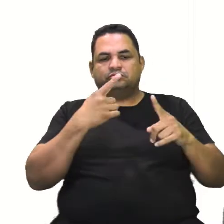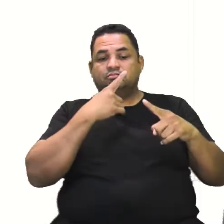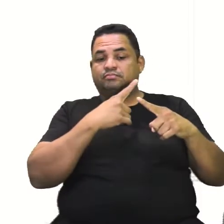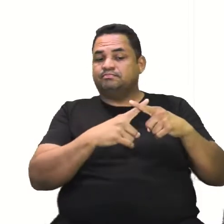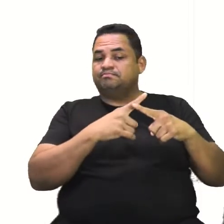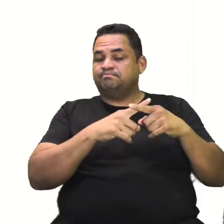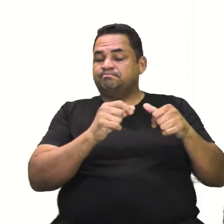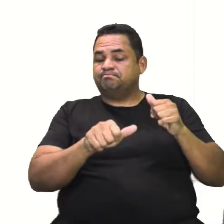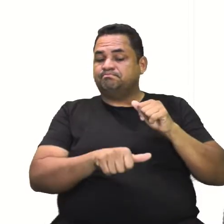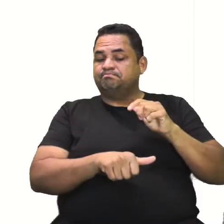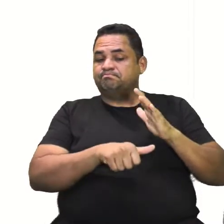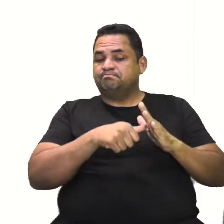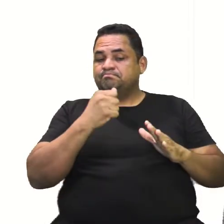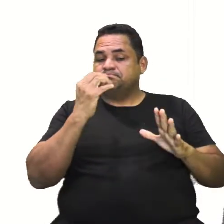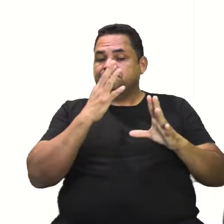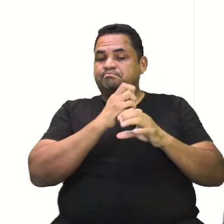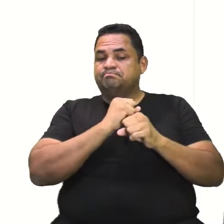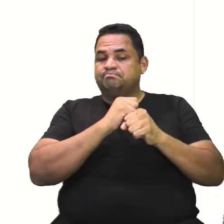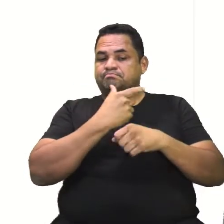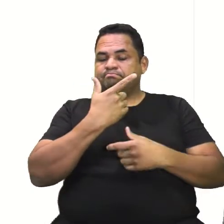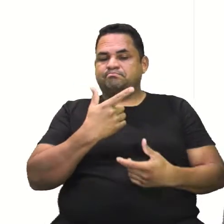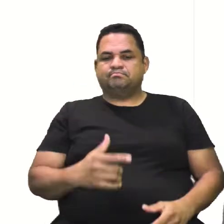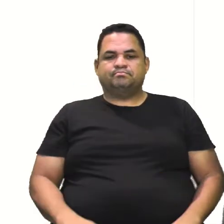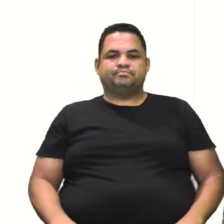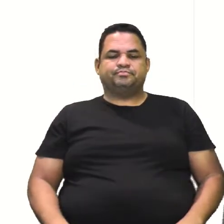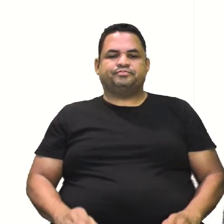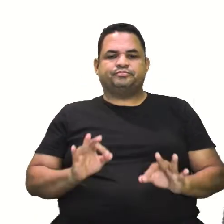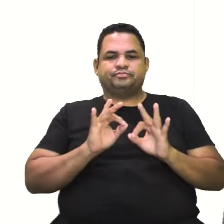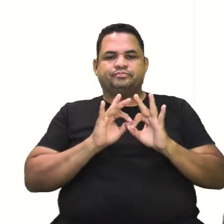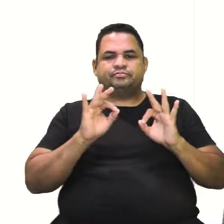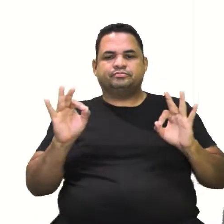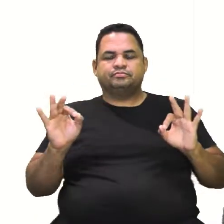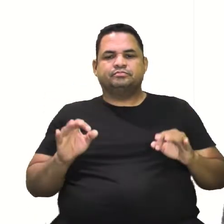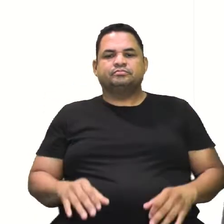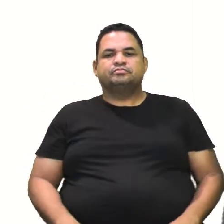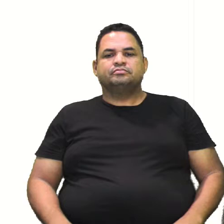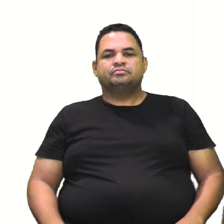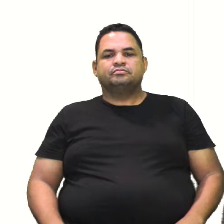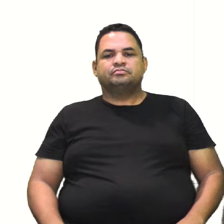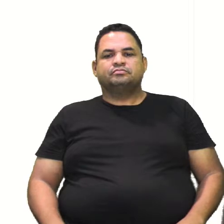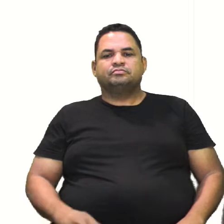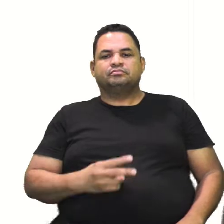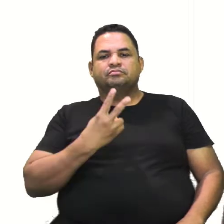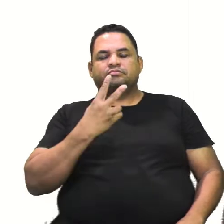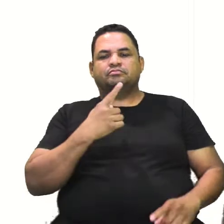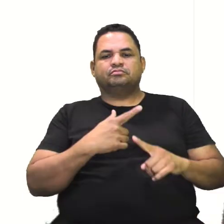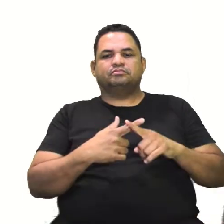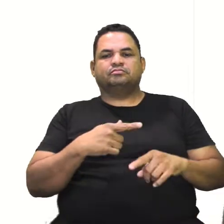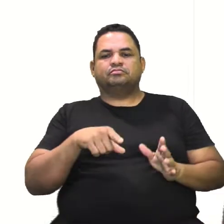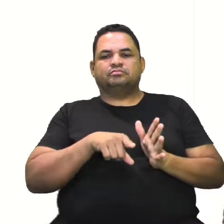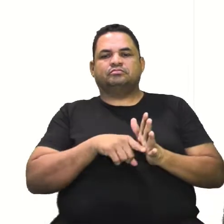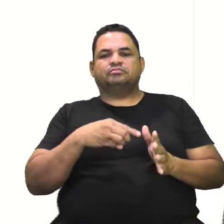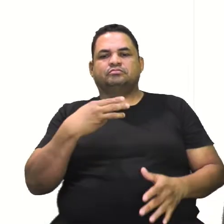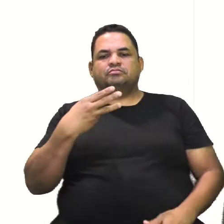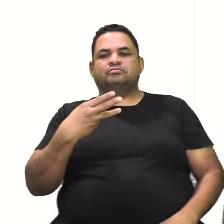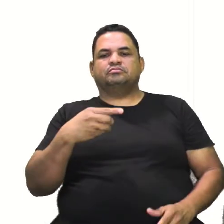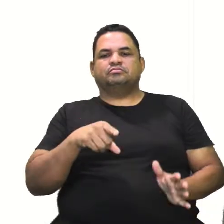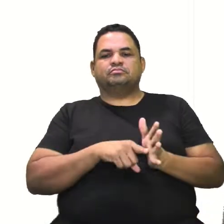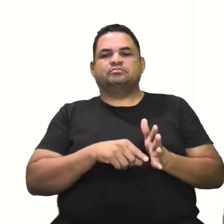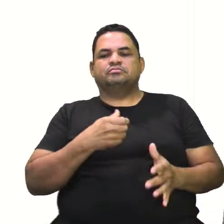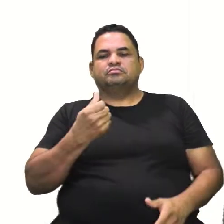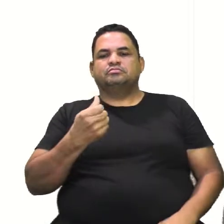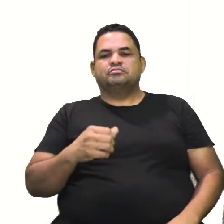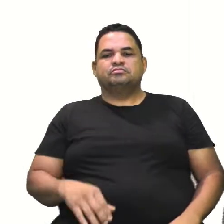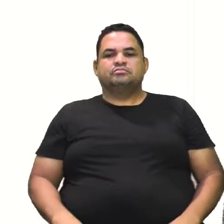as multiplicações, né? Então, vamos ver aqui. Distância vai ser igual. 2 vezes menos 3. Menos 6.